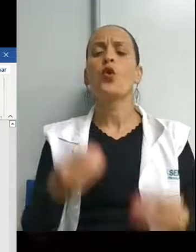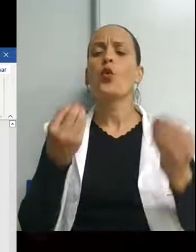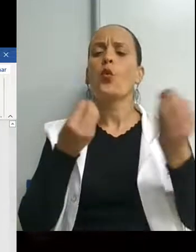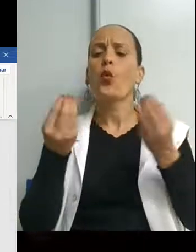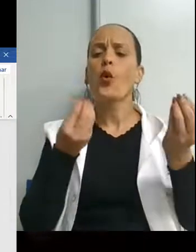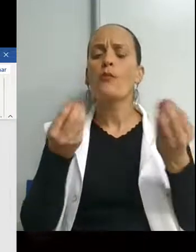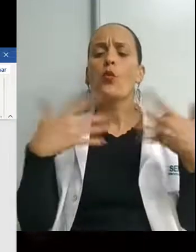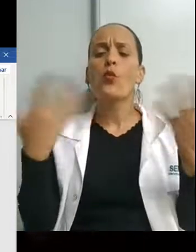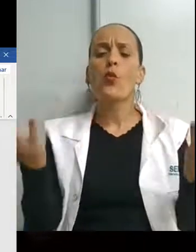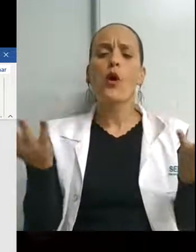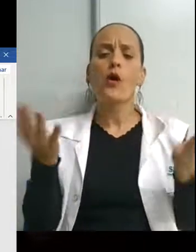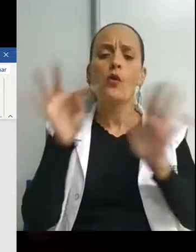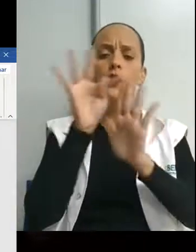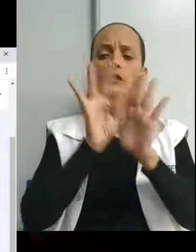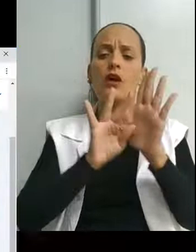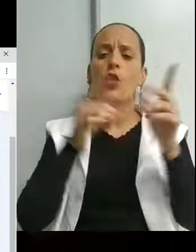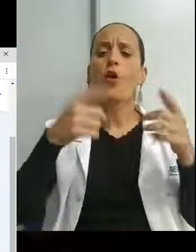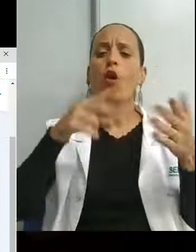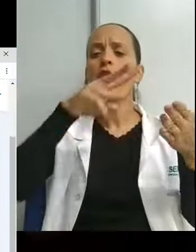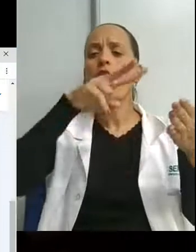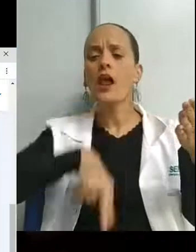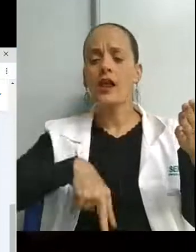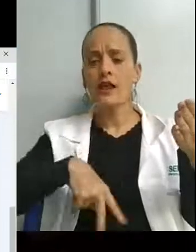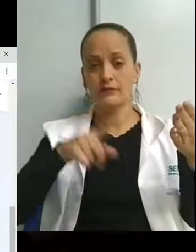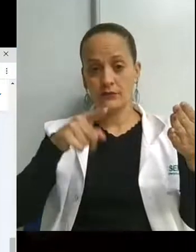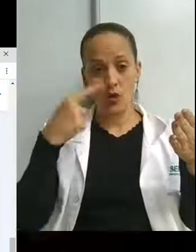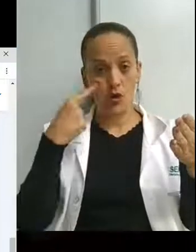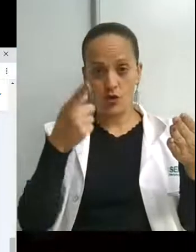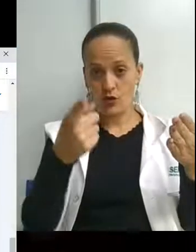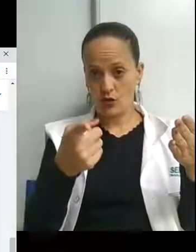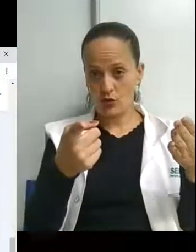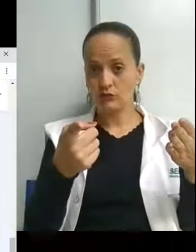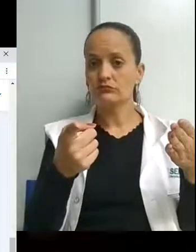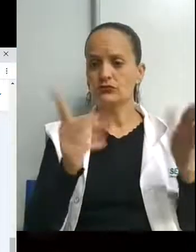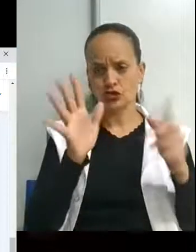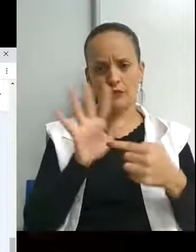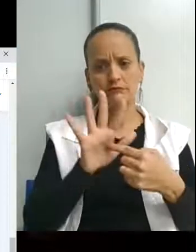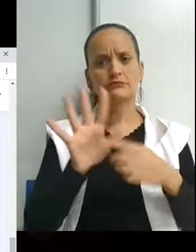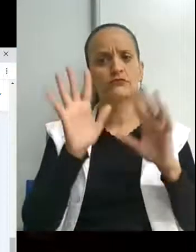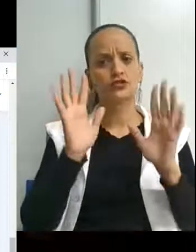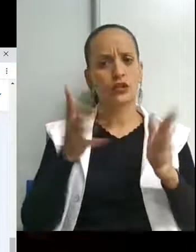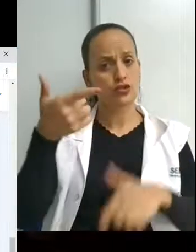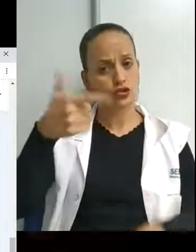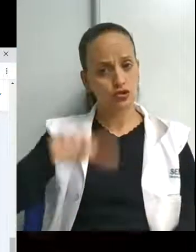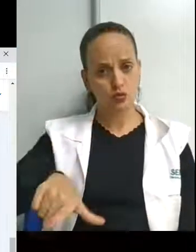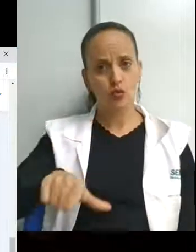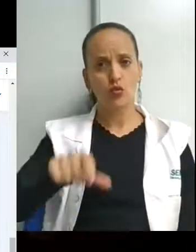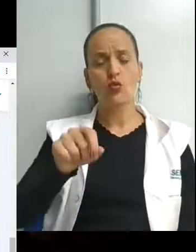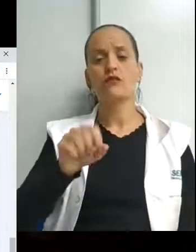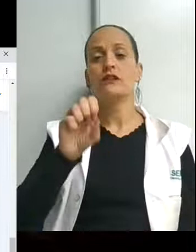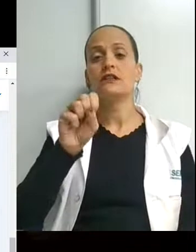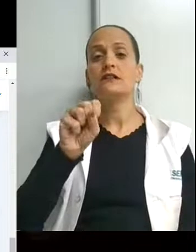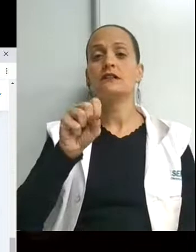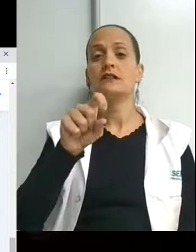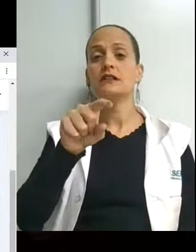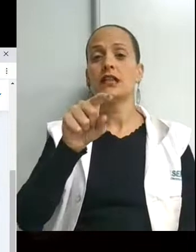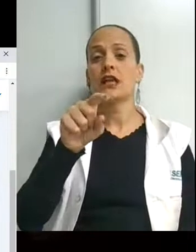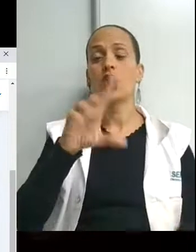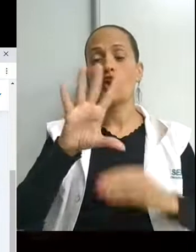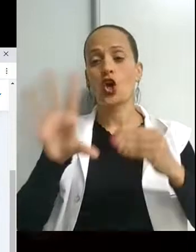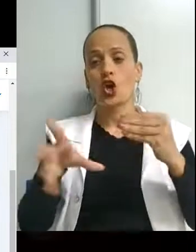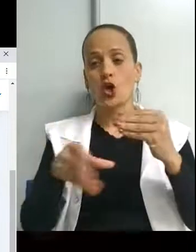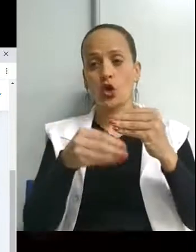esse desafio? Você vem aqui na plataforma, ó, já mostrei isso aqui, né, mas estou mostrando novamente. Você vem aqui na parte de conteúdo, eu acho que eu já